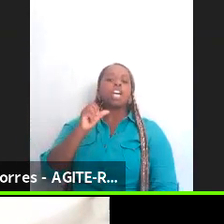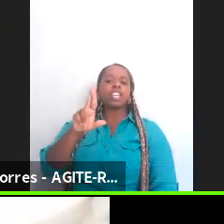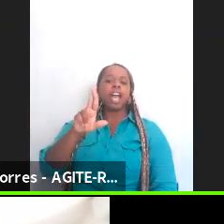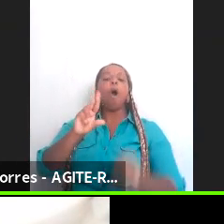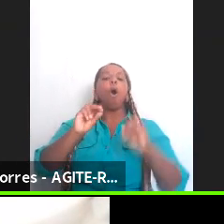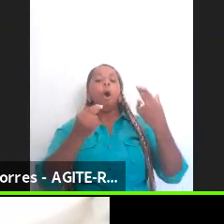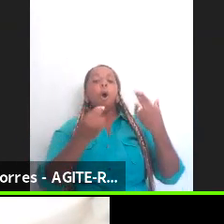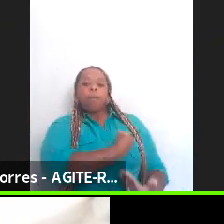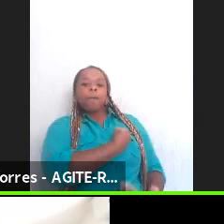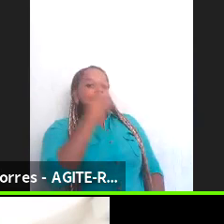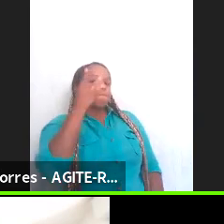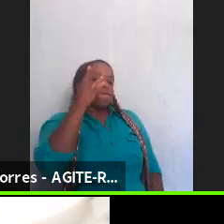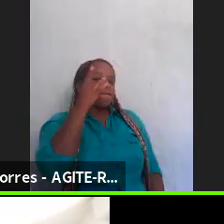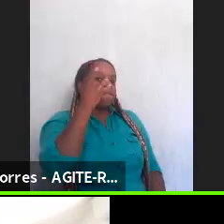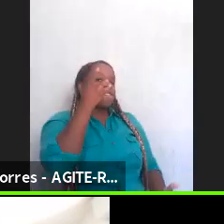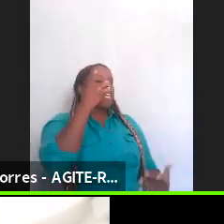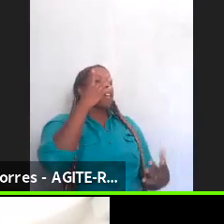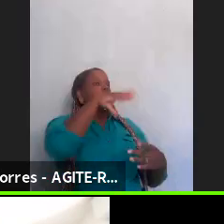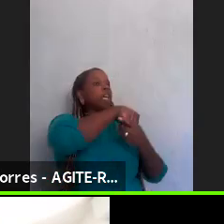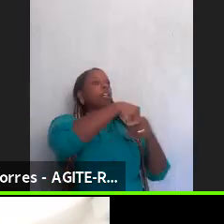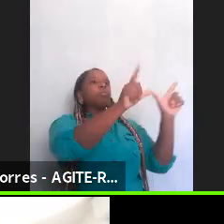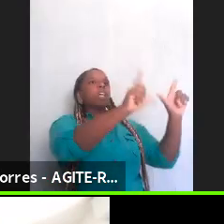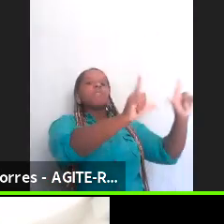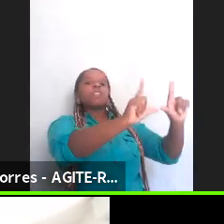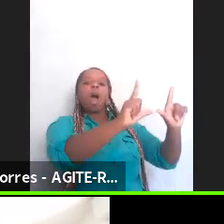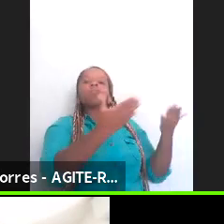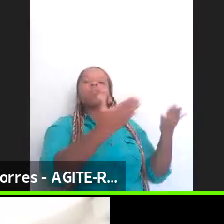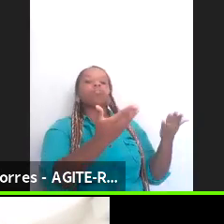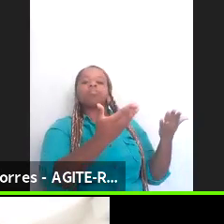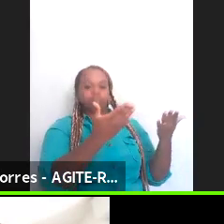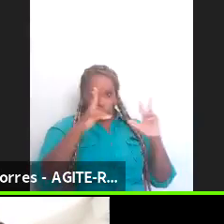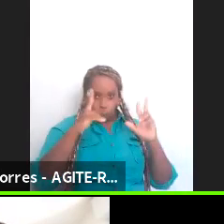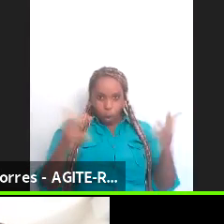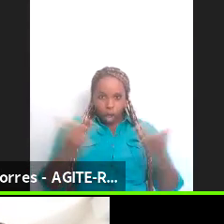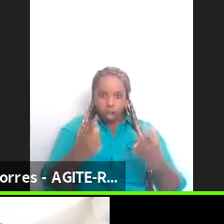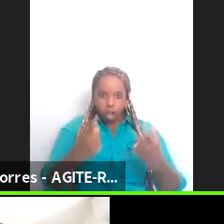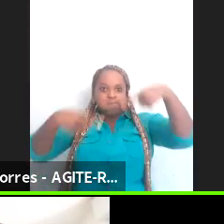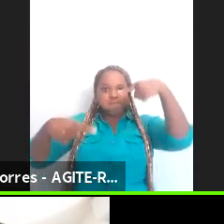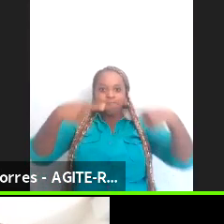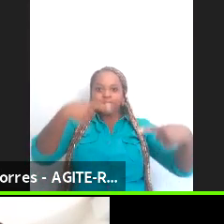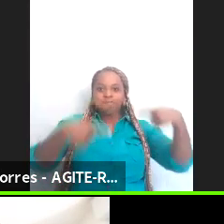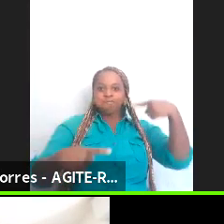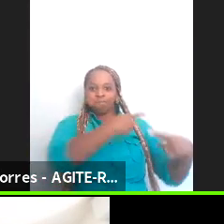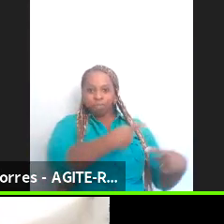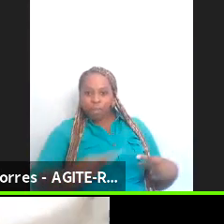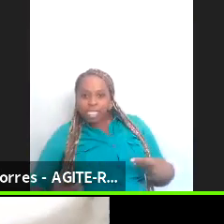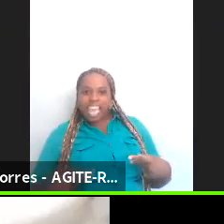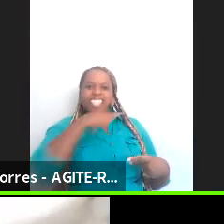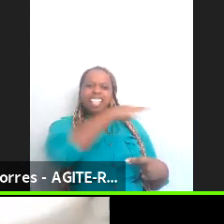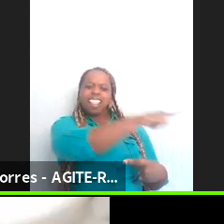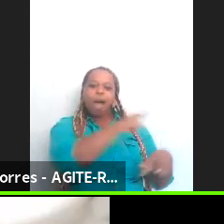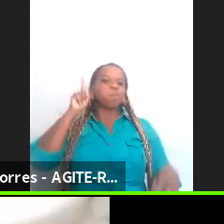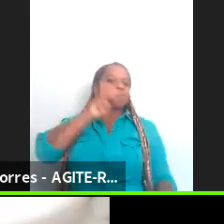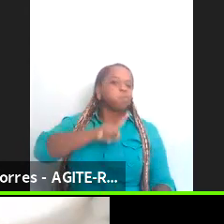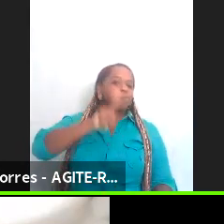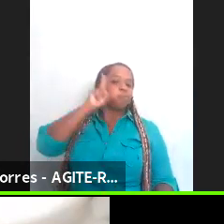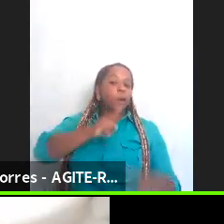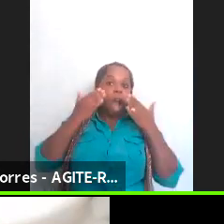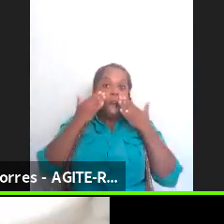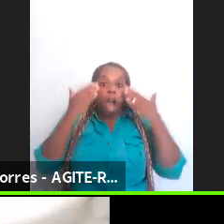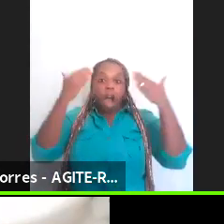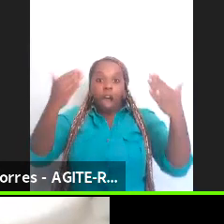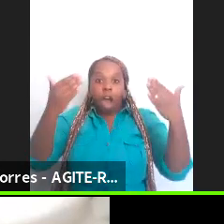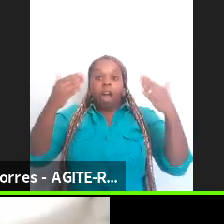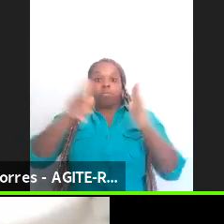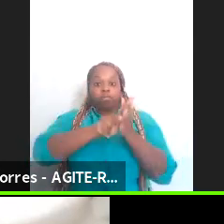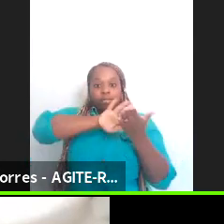geral, como temos visto nos debates presidenciais dos Estados Unidos? É uma grande exposição para o intérprete, para o bem